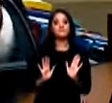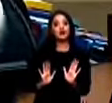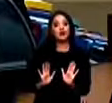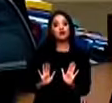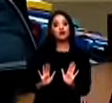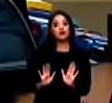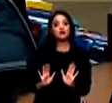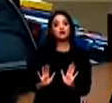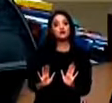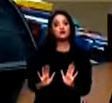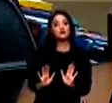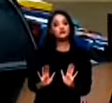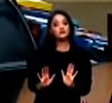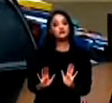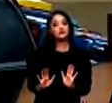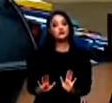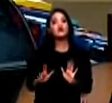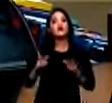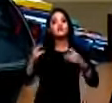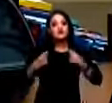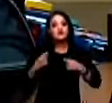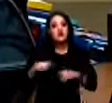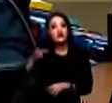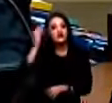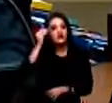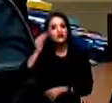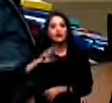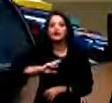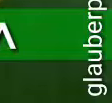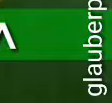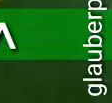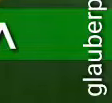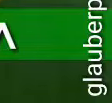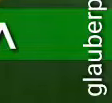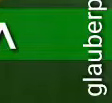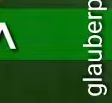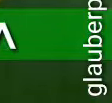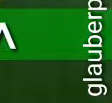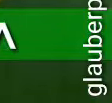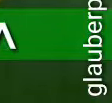ainda assim sob o protesto de entender que não é o melhor para o contraditório.